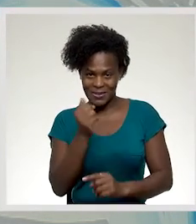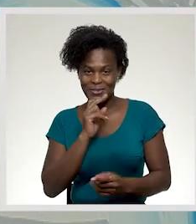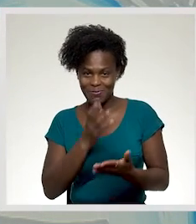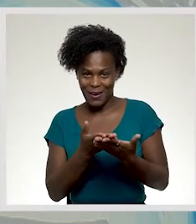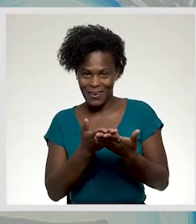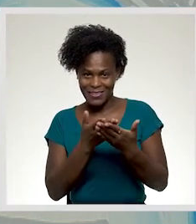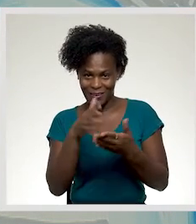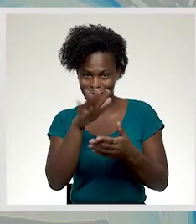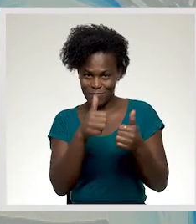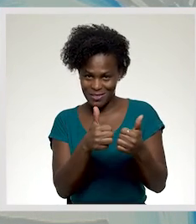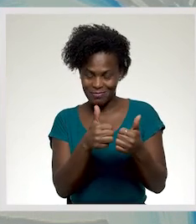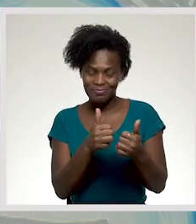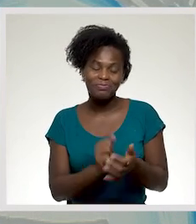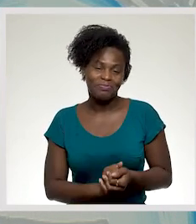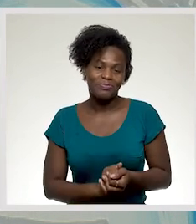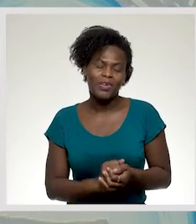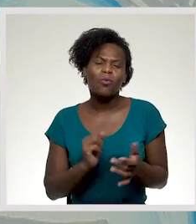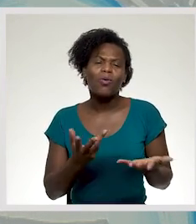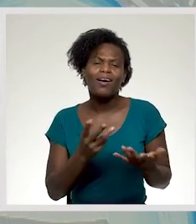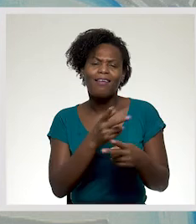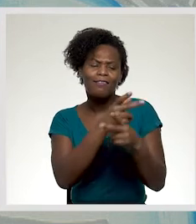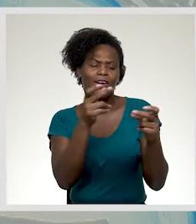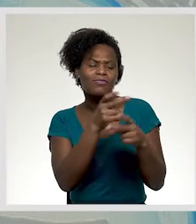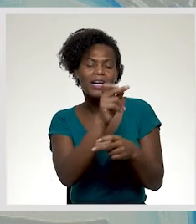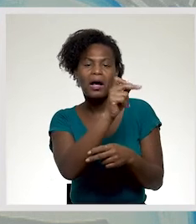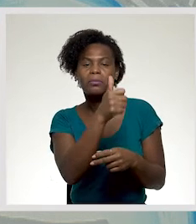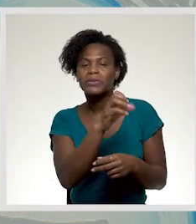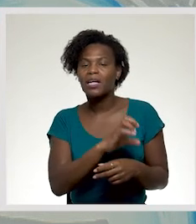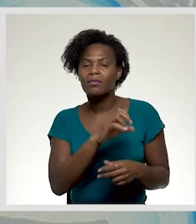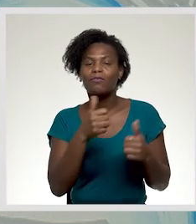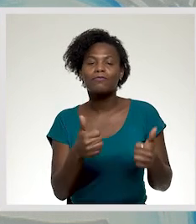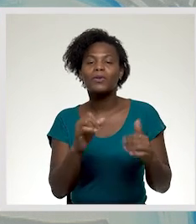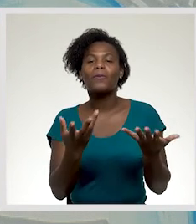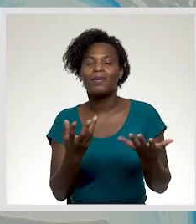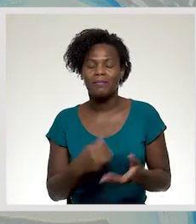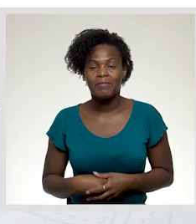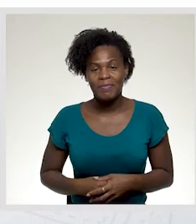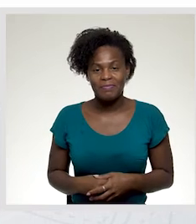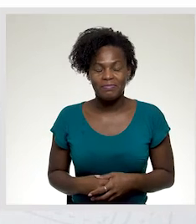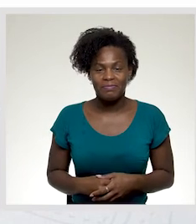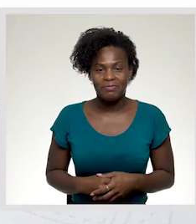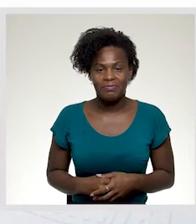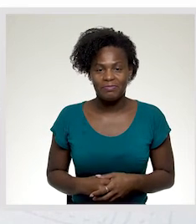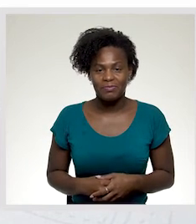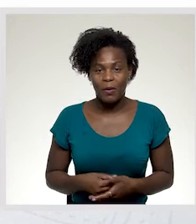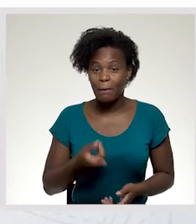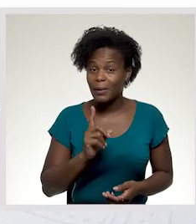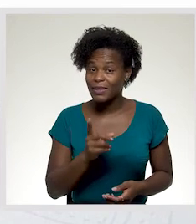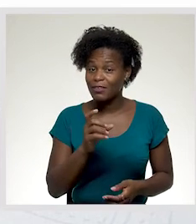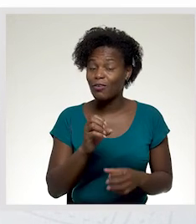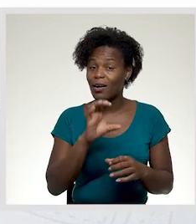Conseguiram responder de forma correta? Então, qual dessas alíneas é que está correta? O